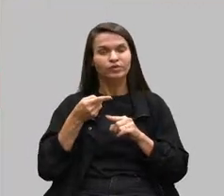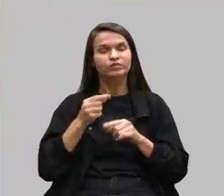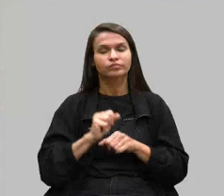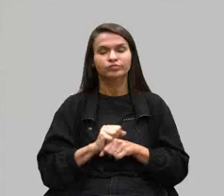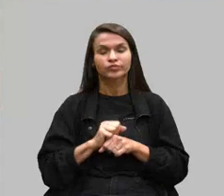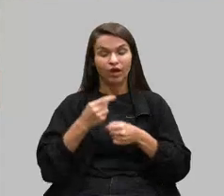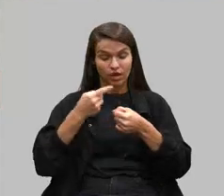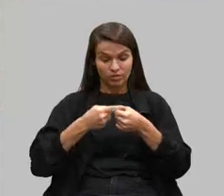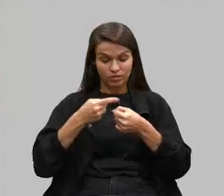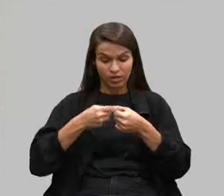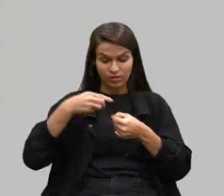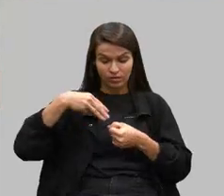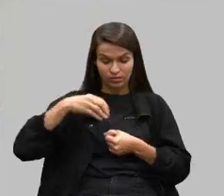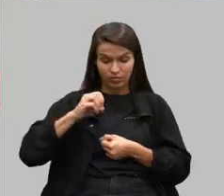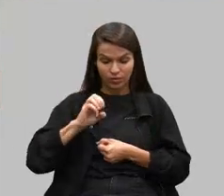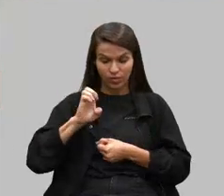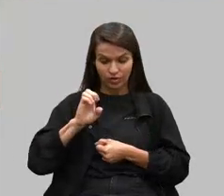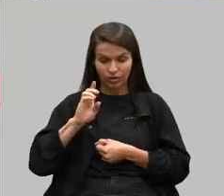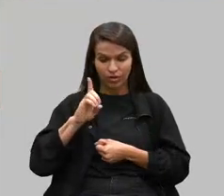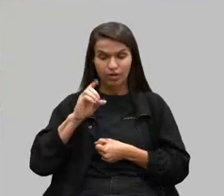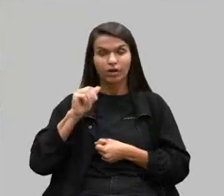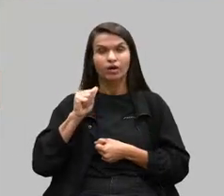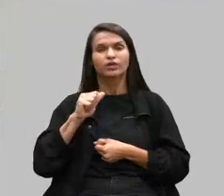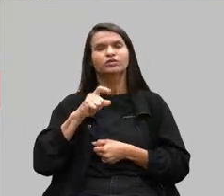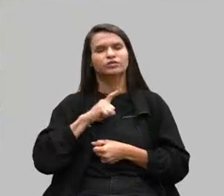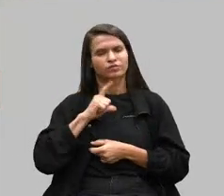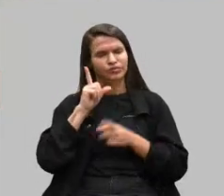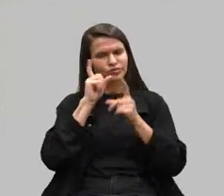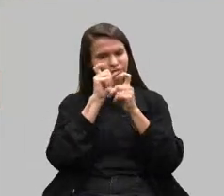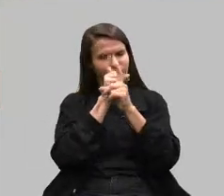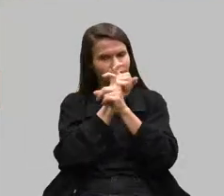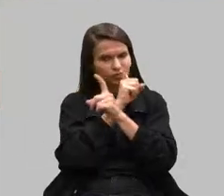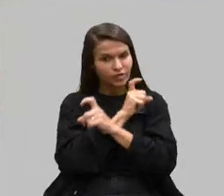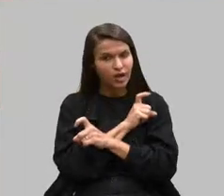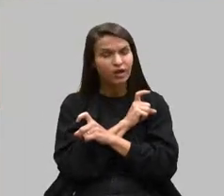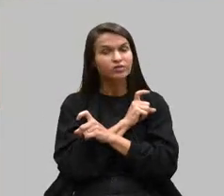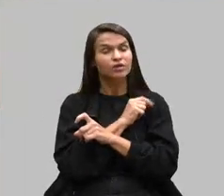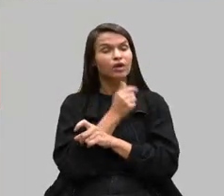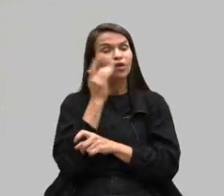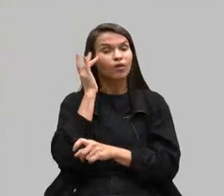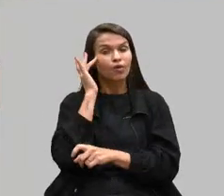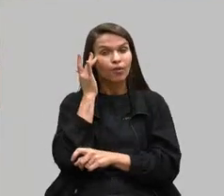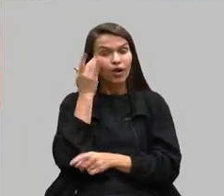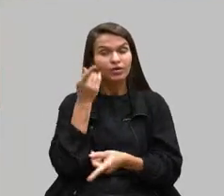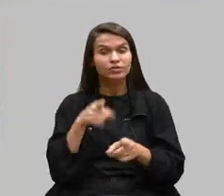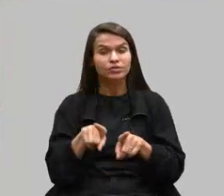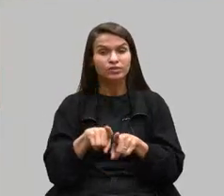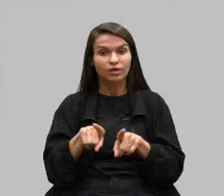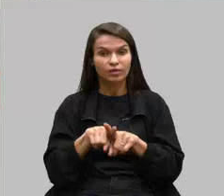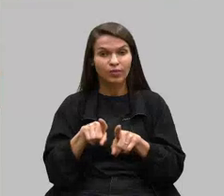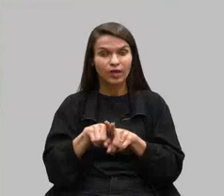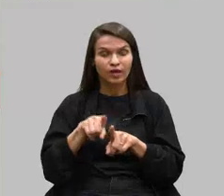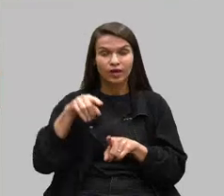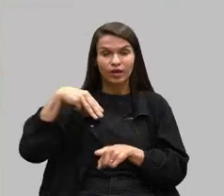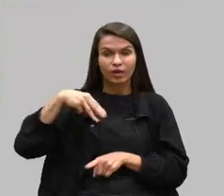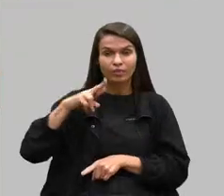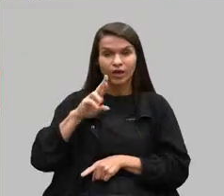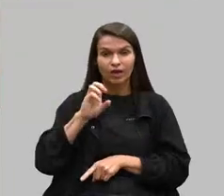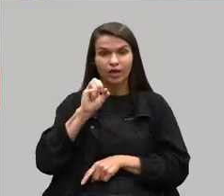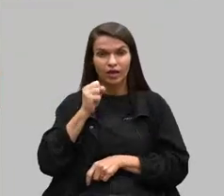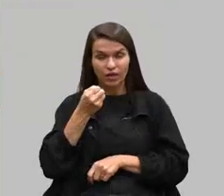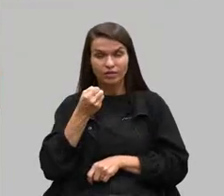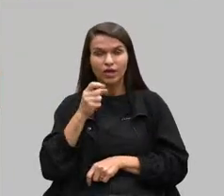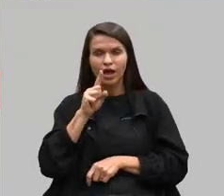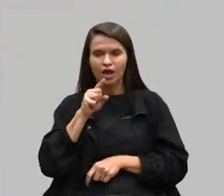eh nós viemos muita dificuldade eu acho também que a mrss é uma